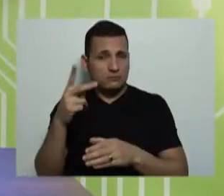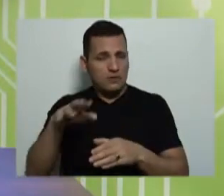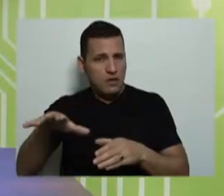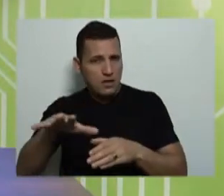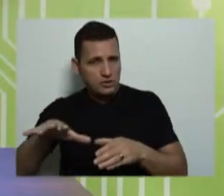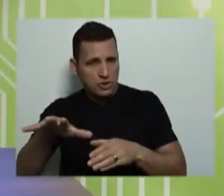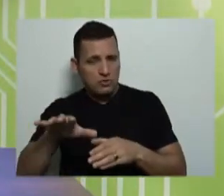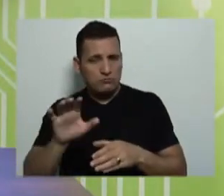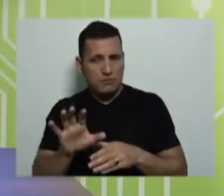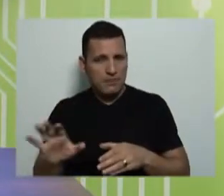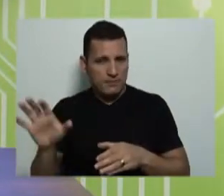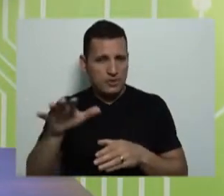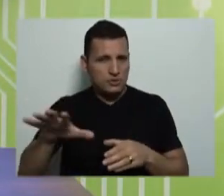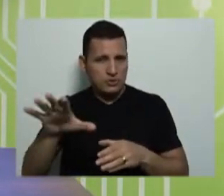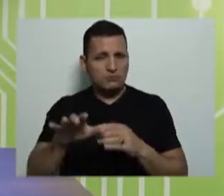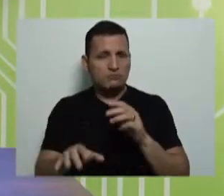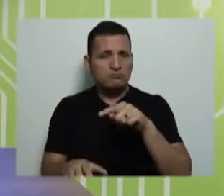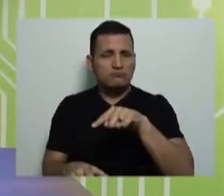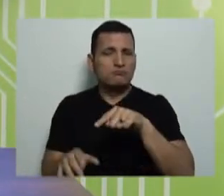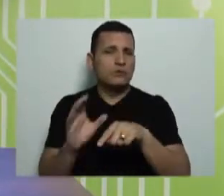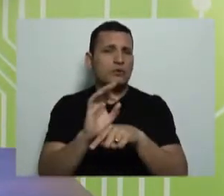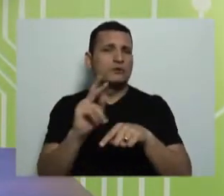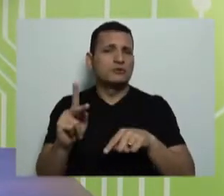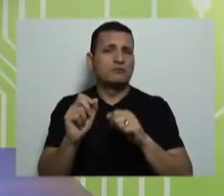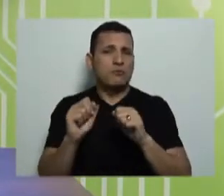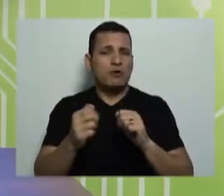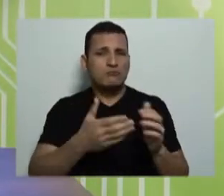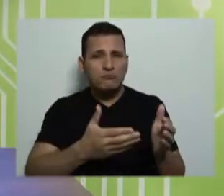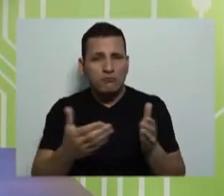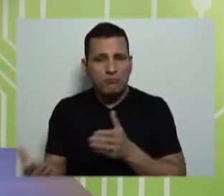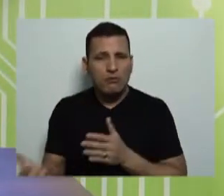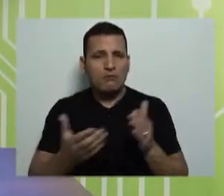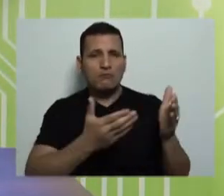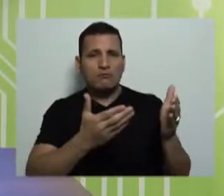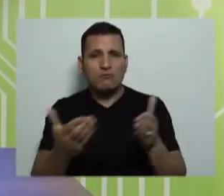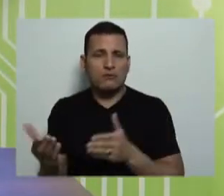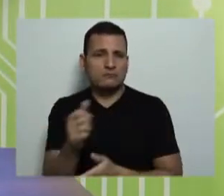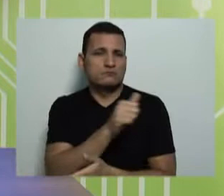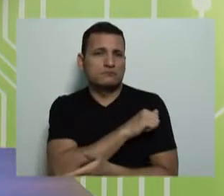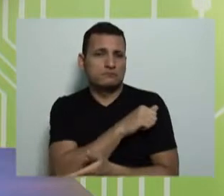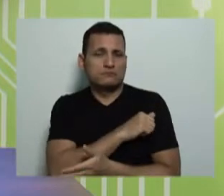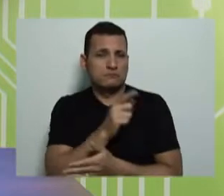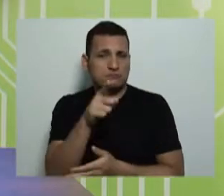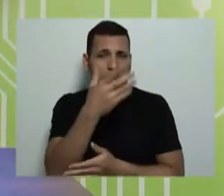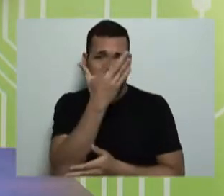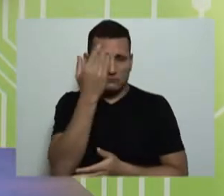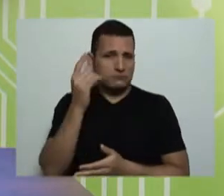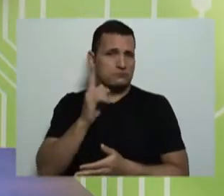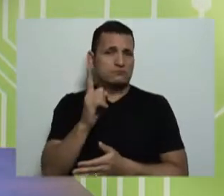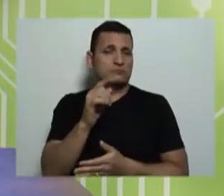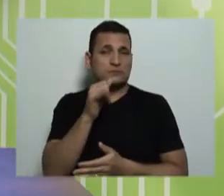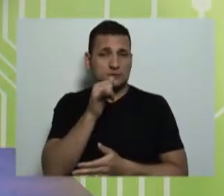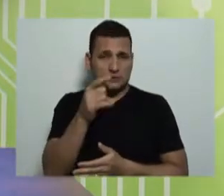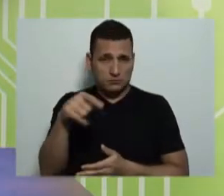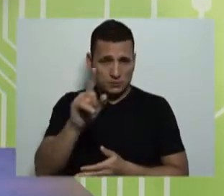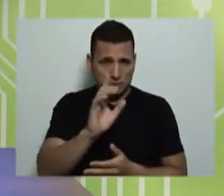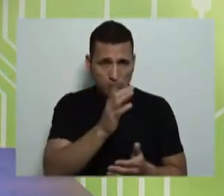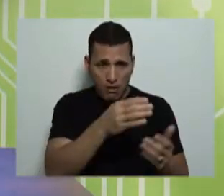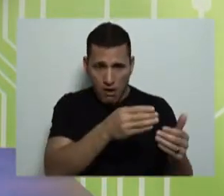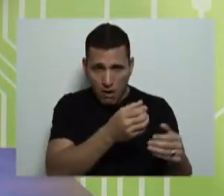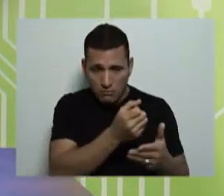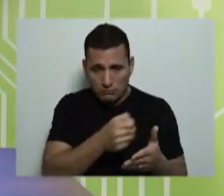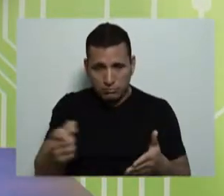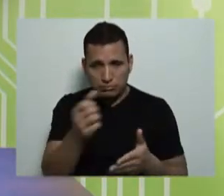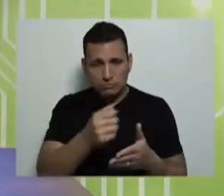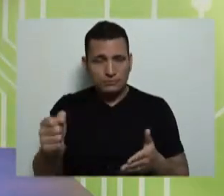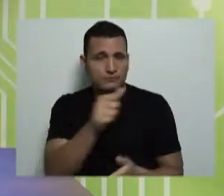região cooperativas que podem estar recebendo esses alunos. Não se esqueçam que se vocês encaminharem esses alunos, os senhores podem estar oportunizando